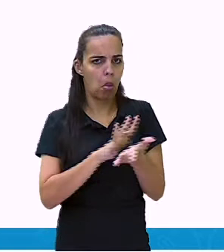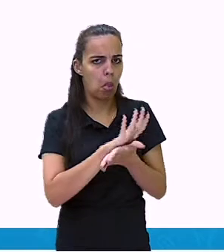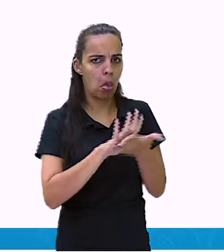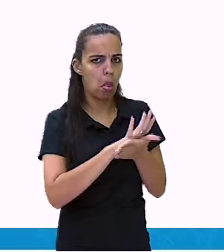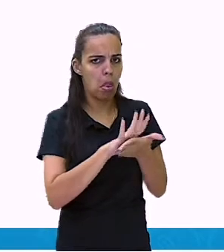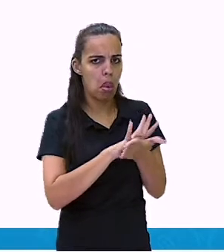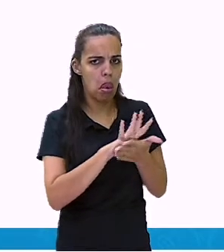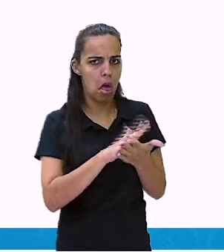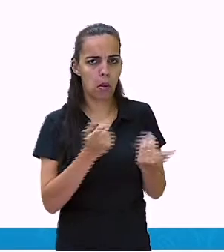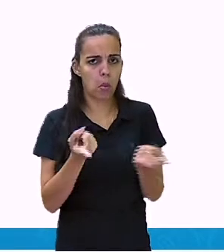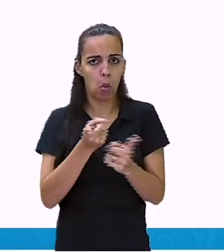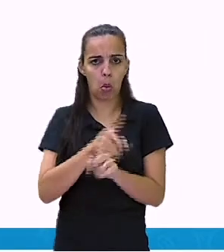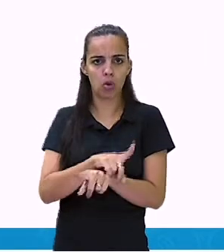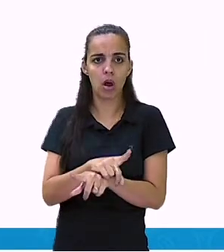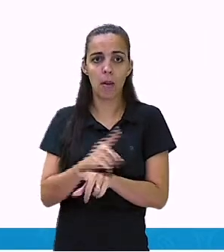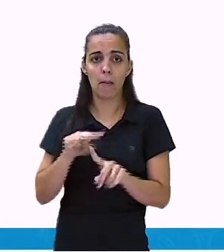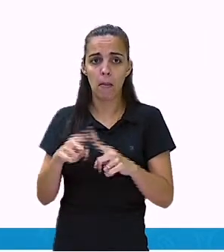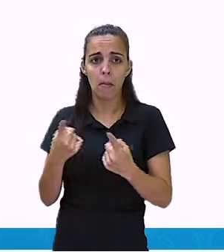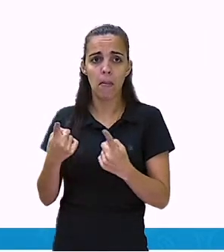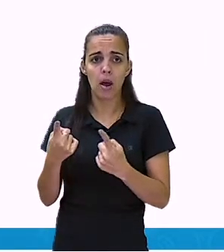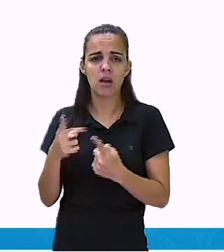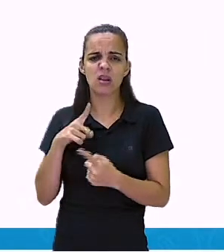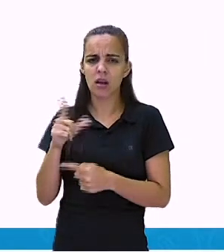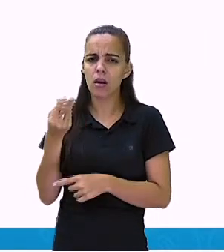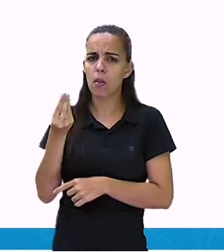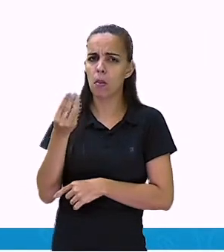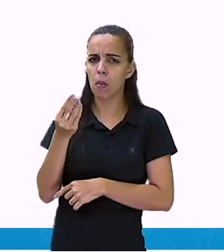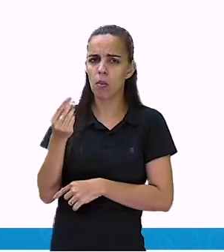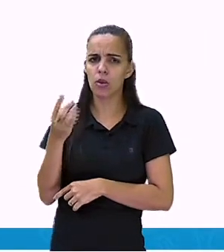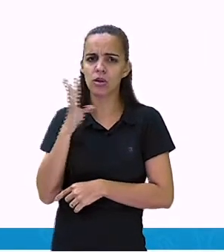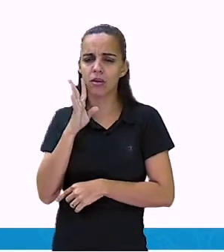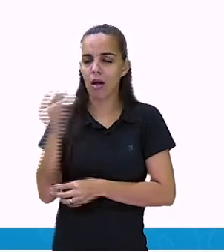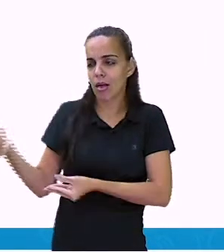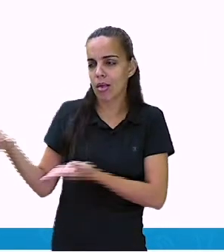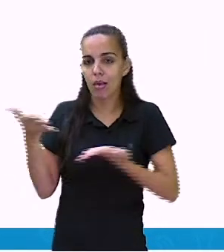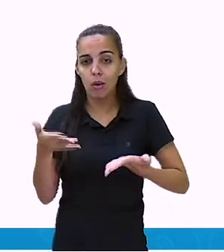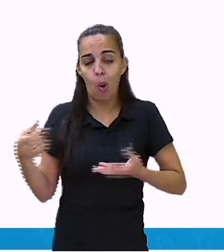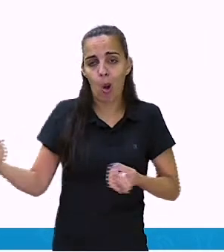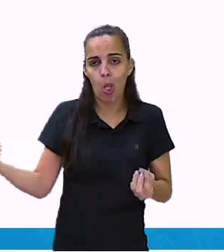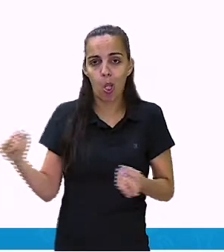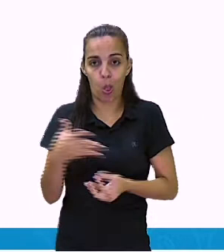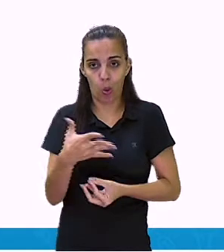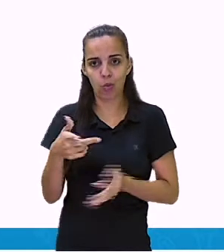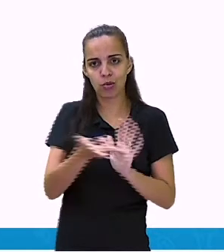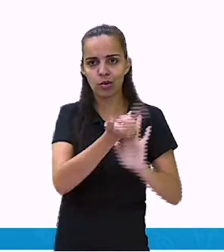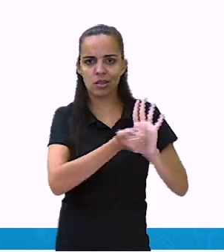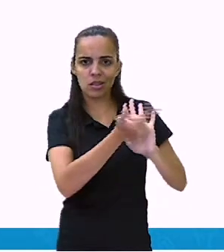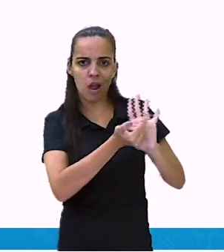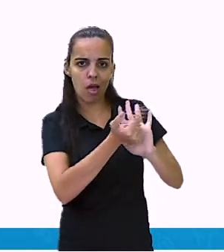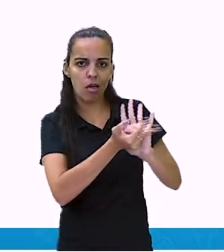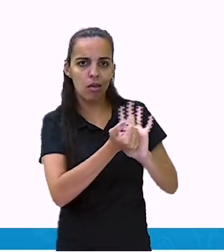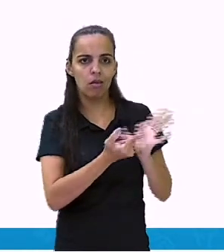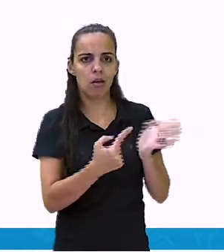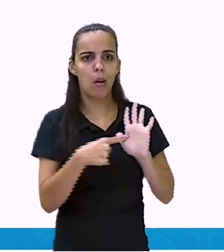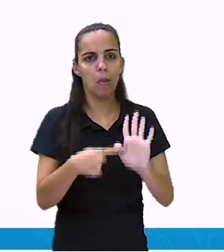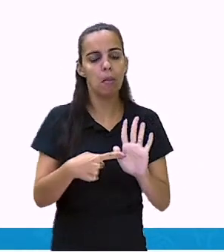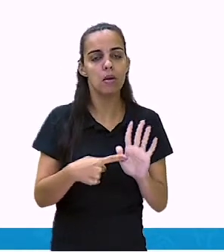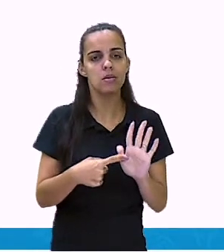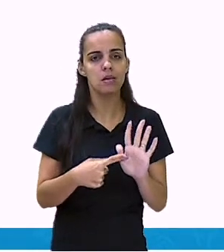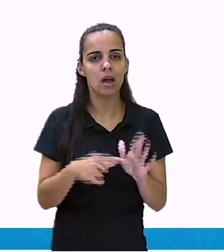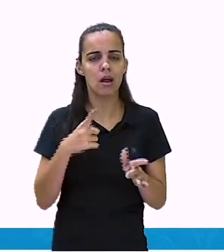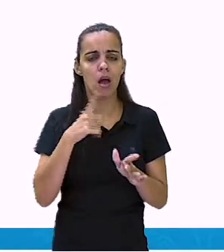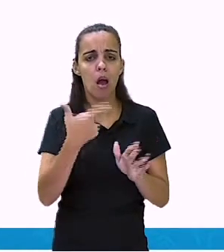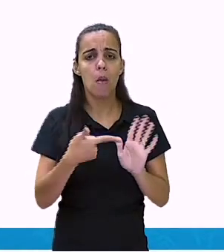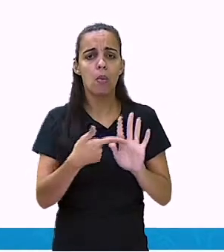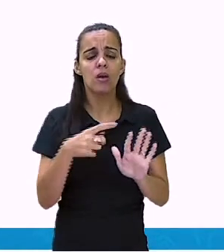contrário. Mas não seria o caso de trazer coisas novas? Se a emissora se propõe